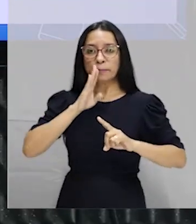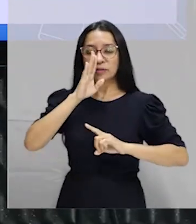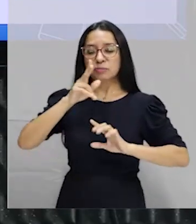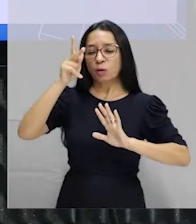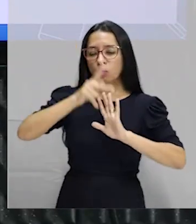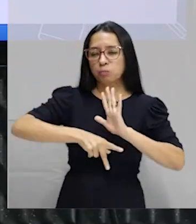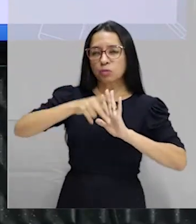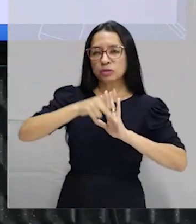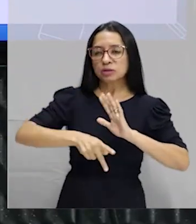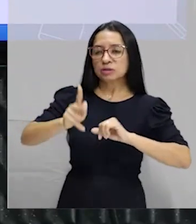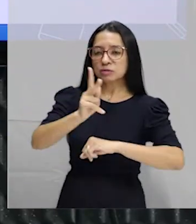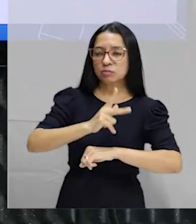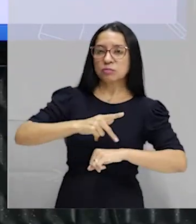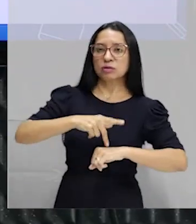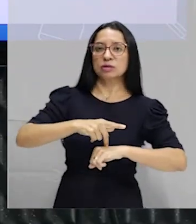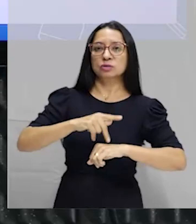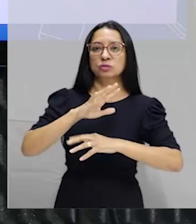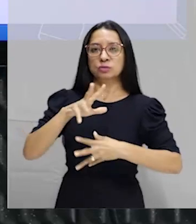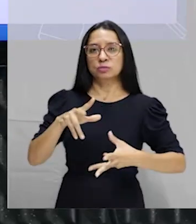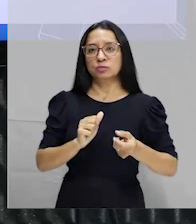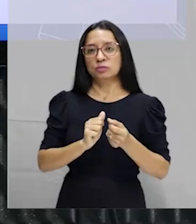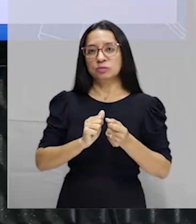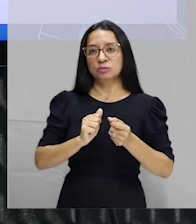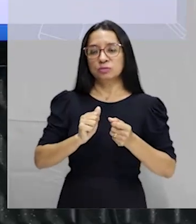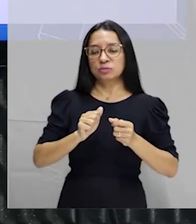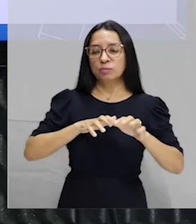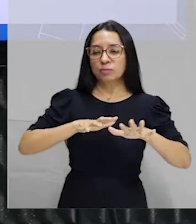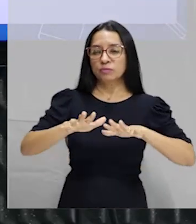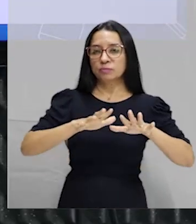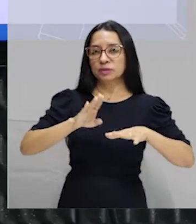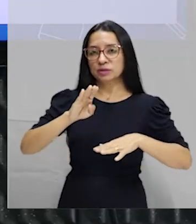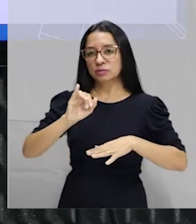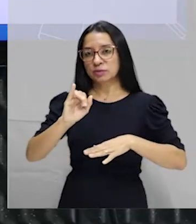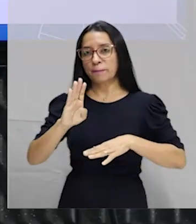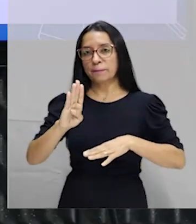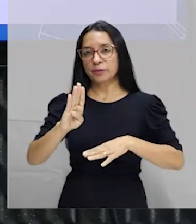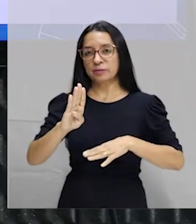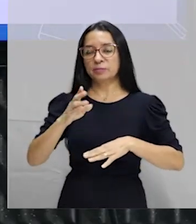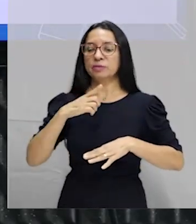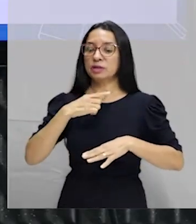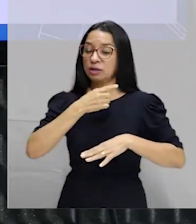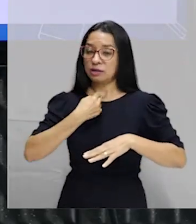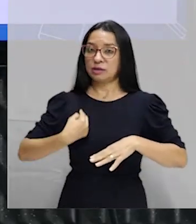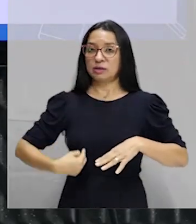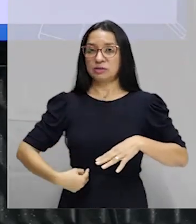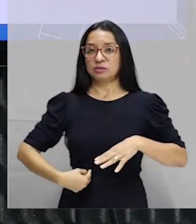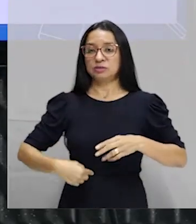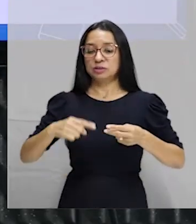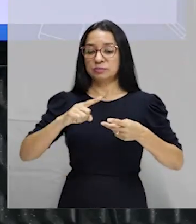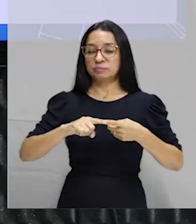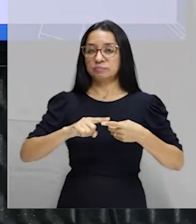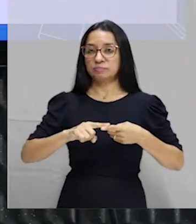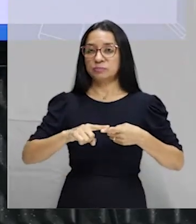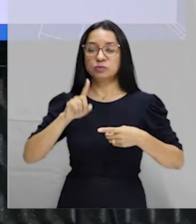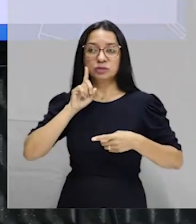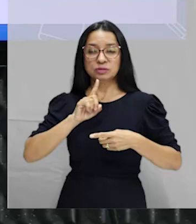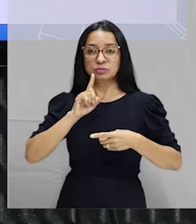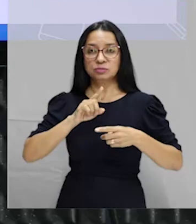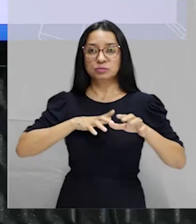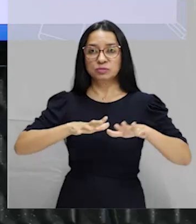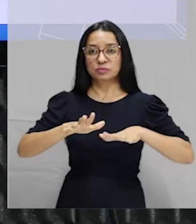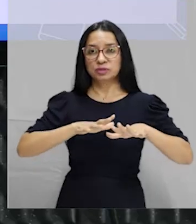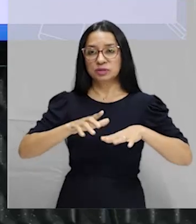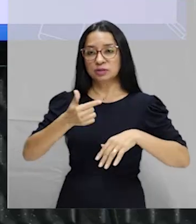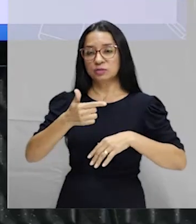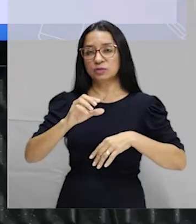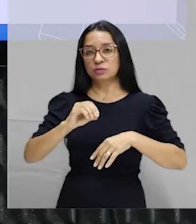do mundo, tá certo? Em segundo lugar, a nível de movimentação, por exemplo, de PIB, vem a China. Os Estados Unidos, por exemplo, movimentaram em 2021